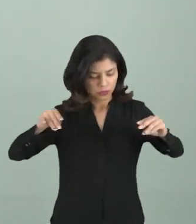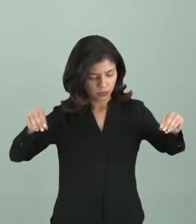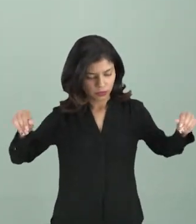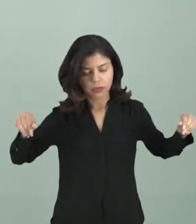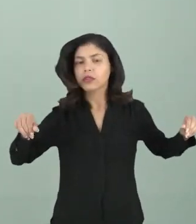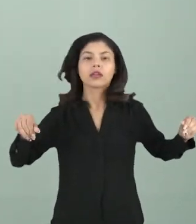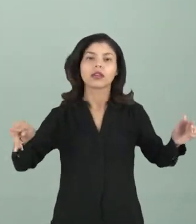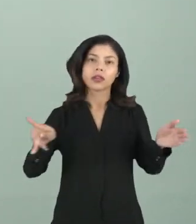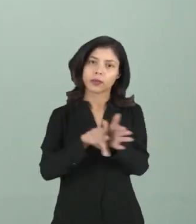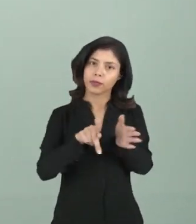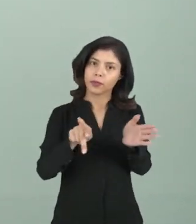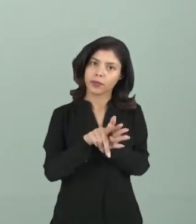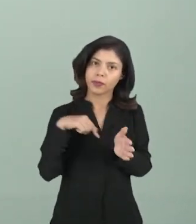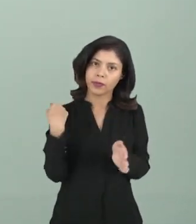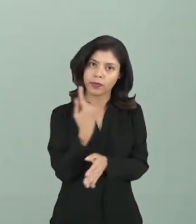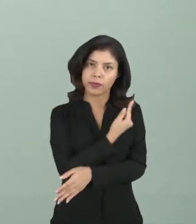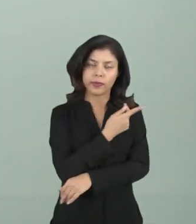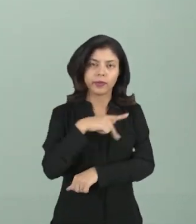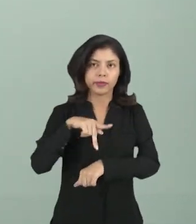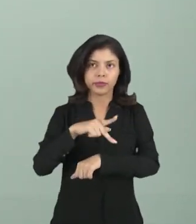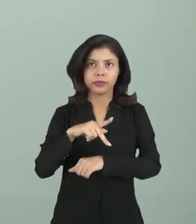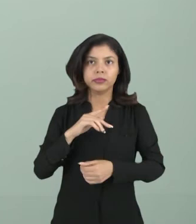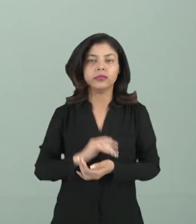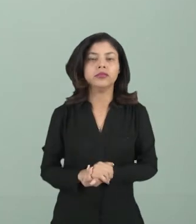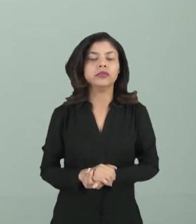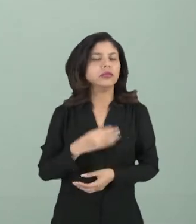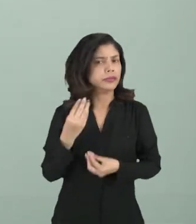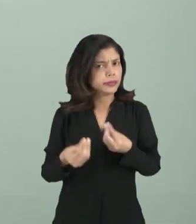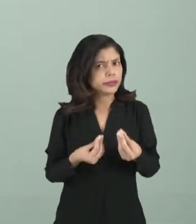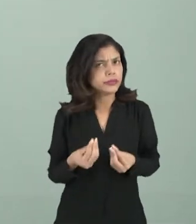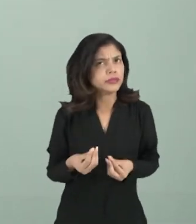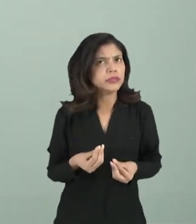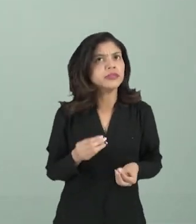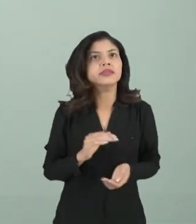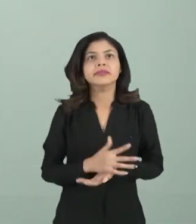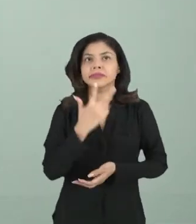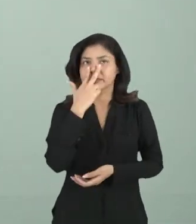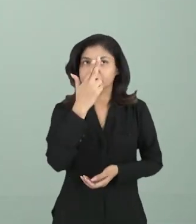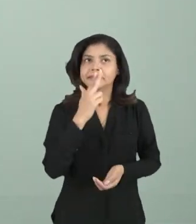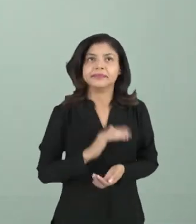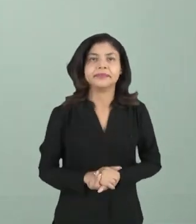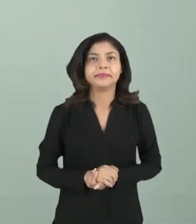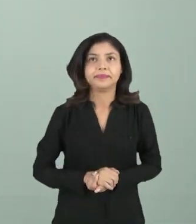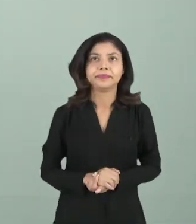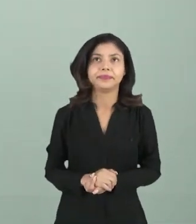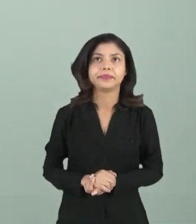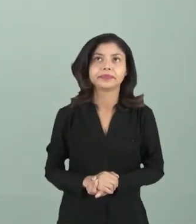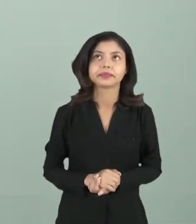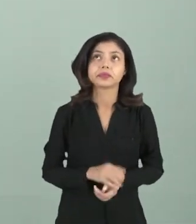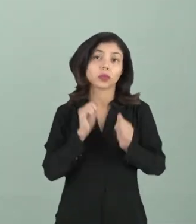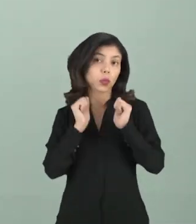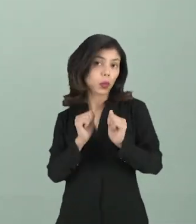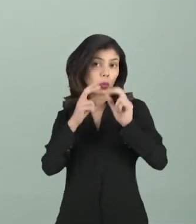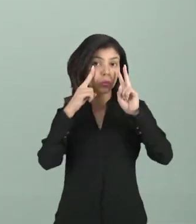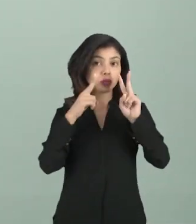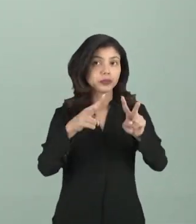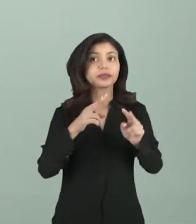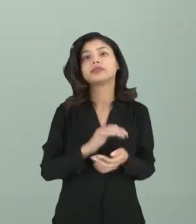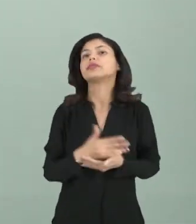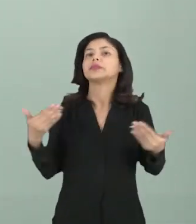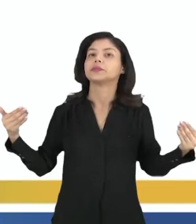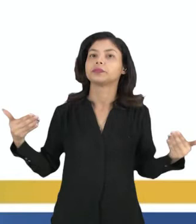enquanto propriedade no nosso país. De modo bastante semelhante, vocês podem